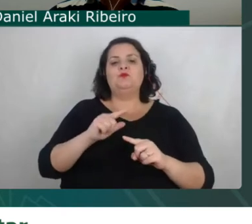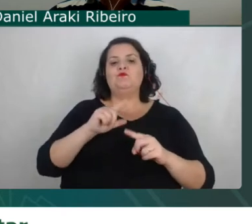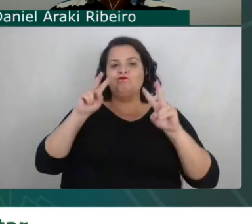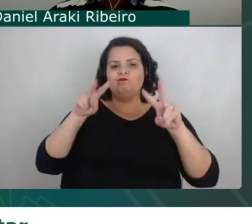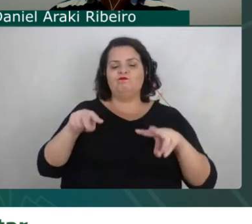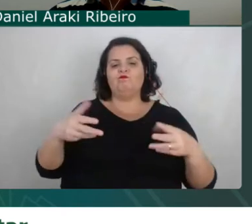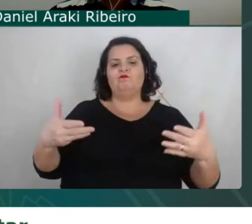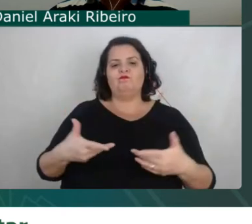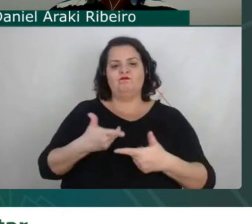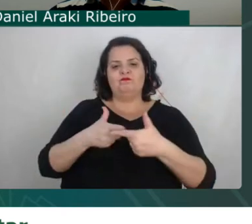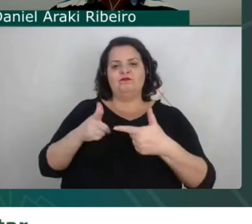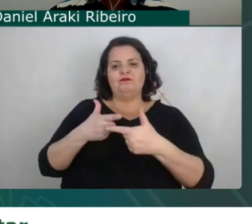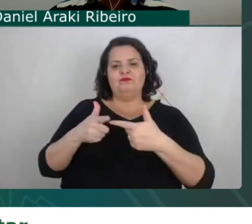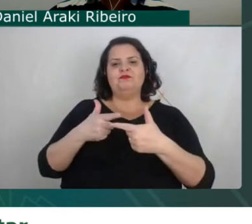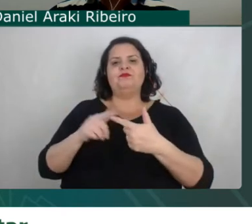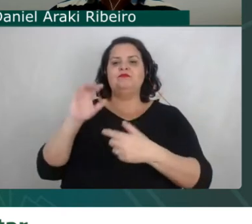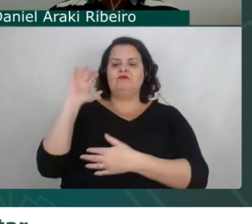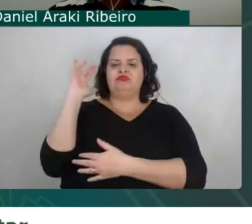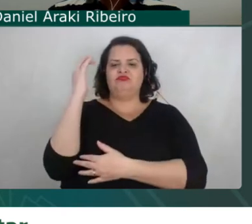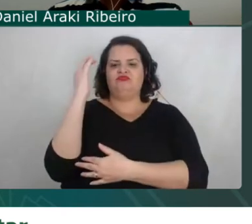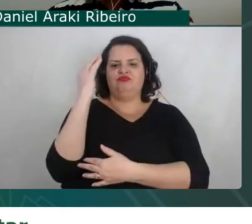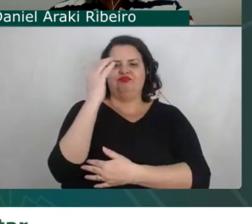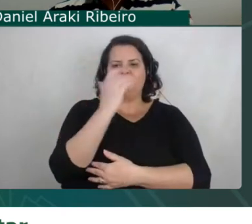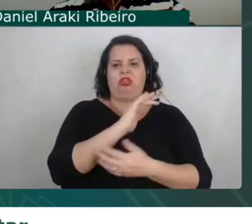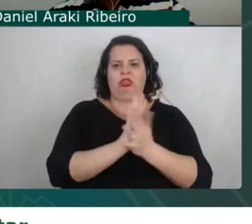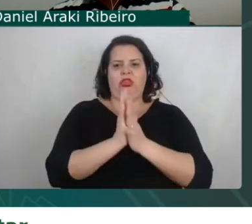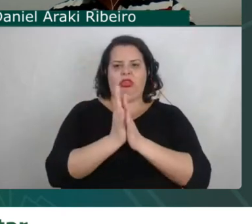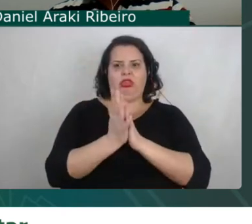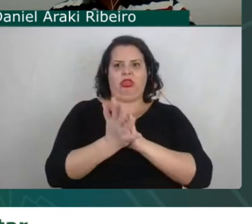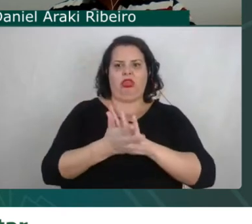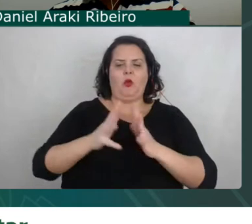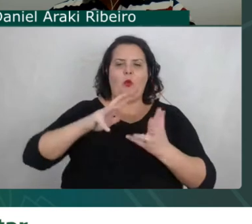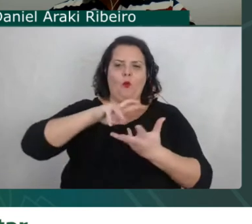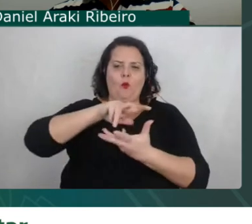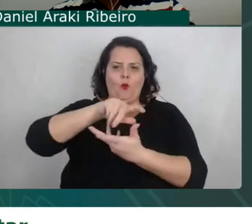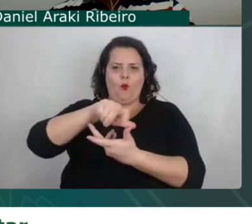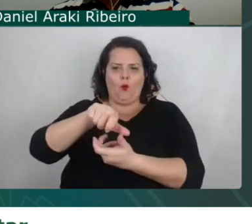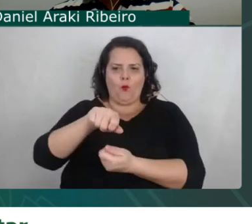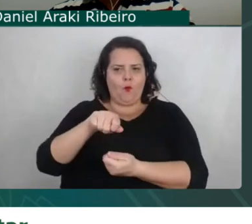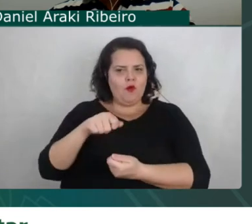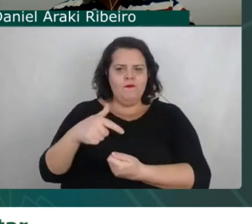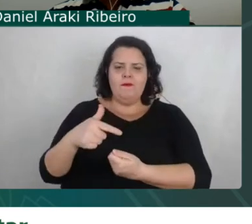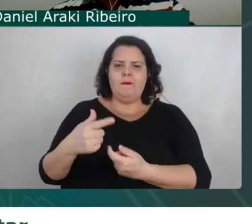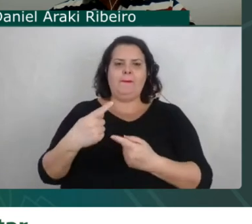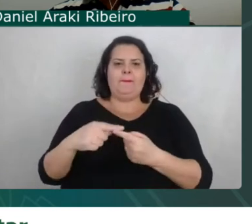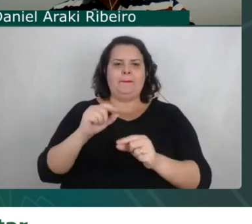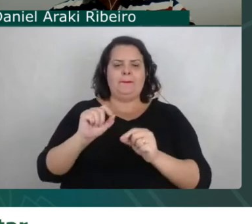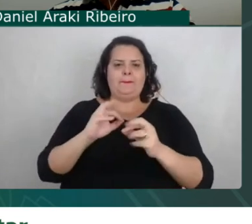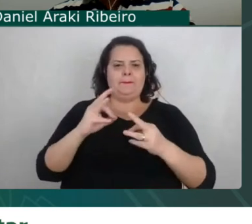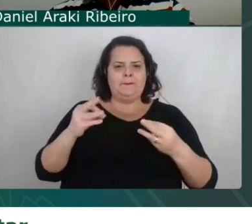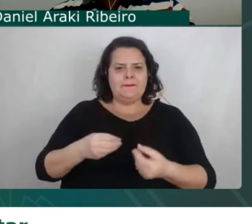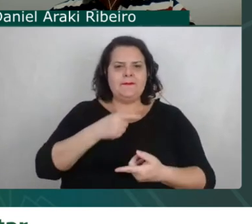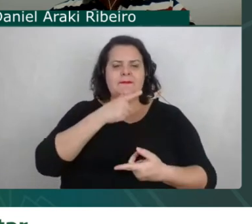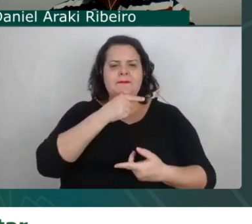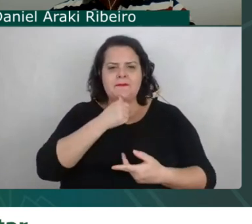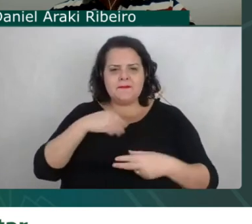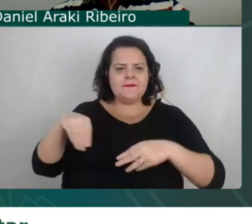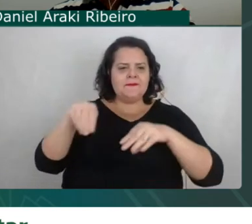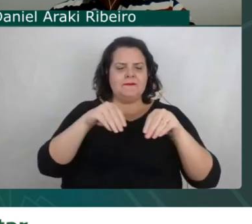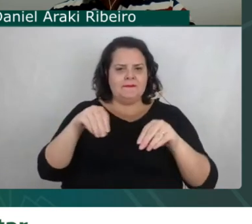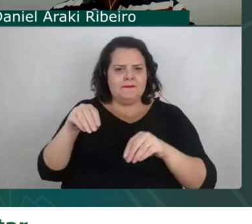enfrenta hoje de degradação ambiental. Me refiro tanto à perda de hábitat terrestre e aquático quanto à questão da contaminação. Então,